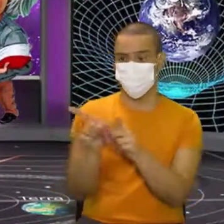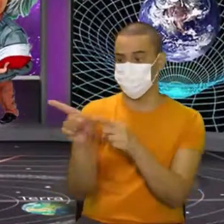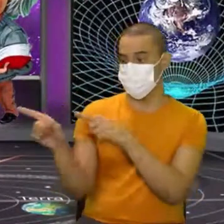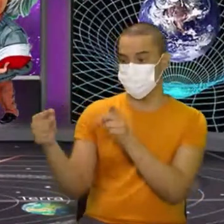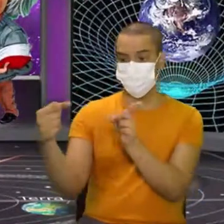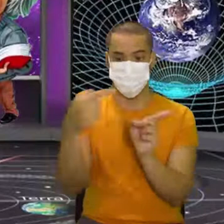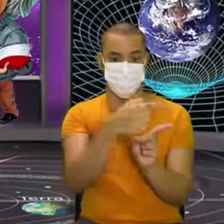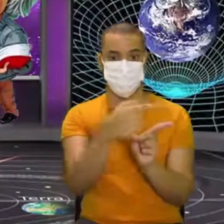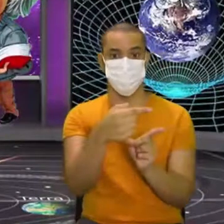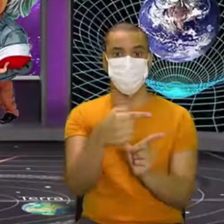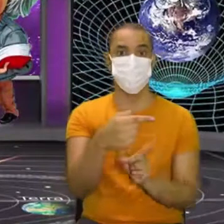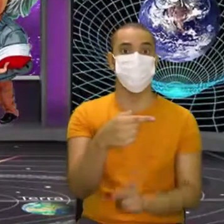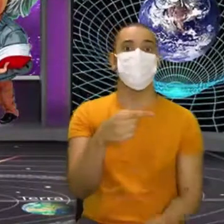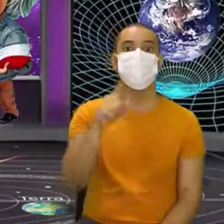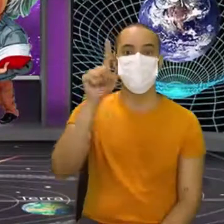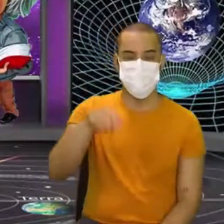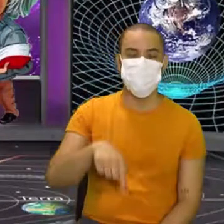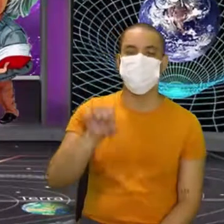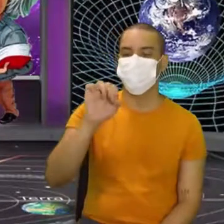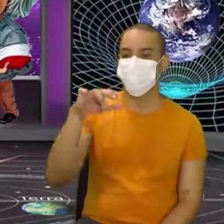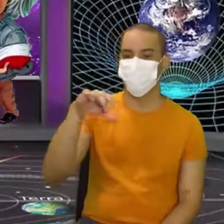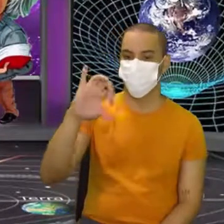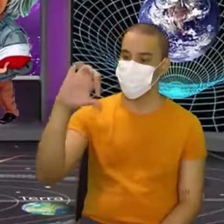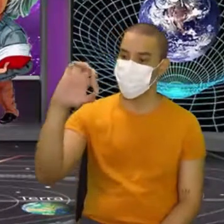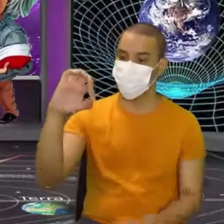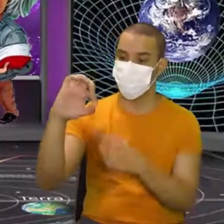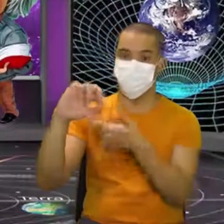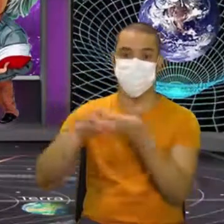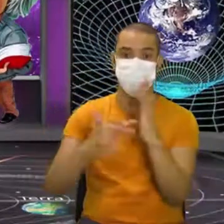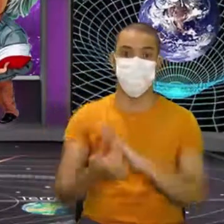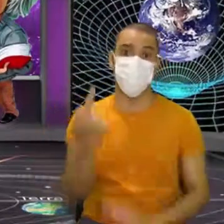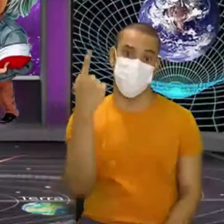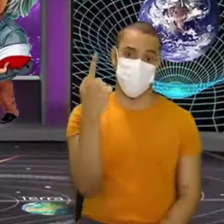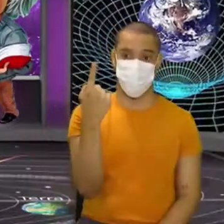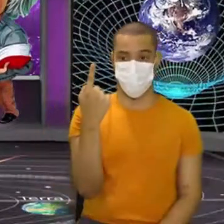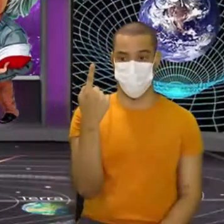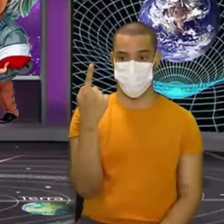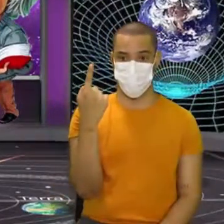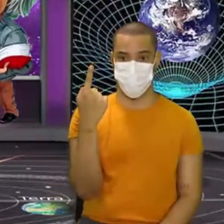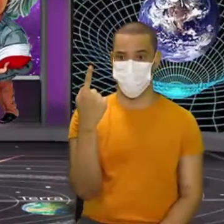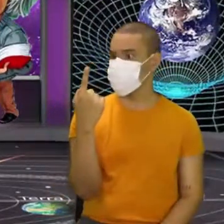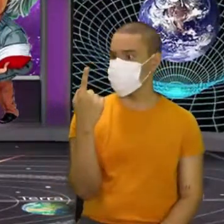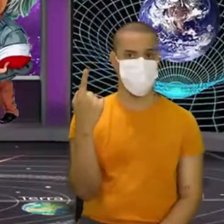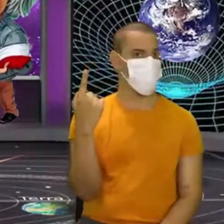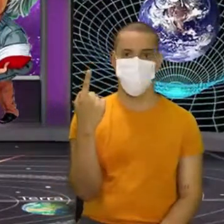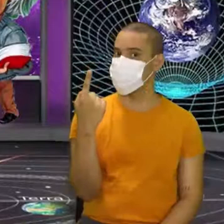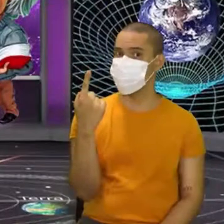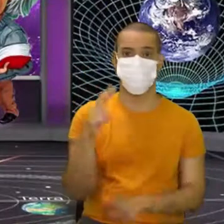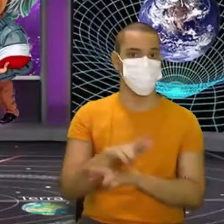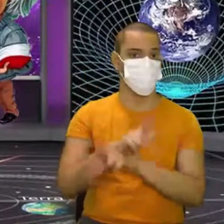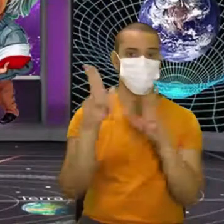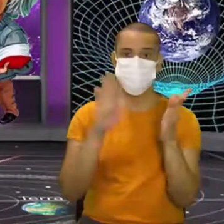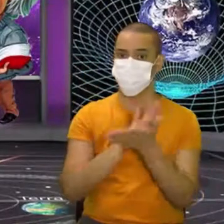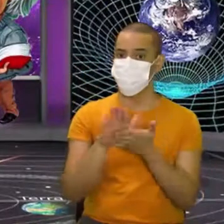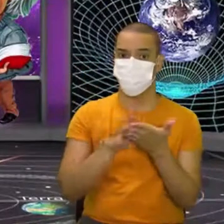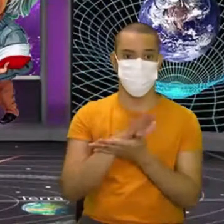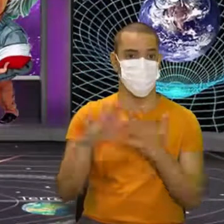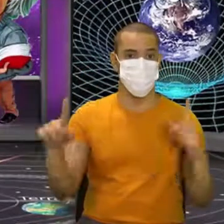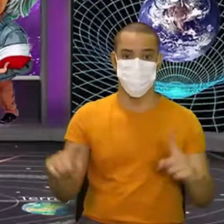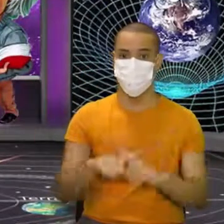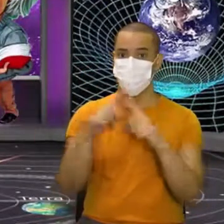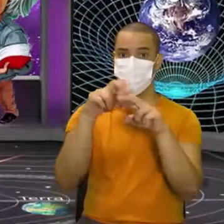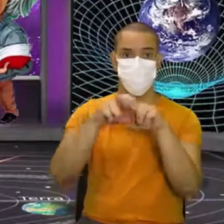90 é um por isso que não aparece as em 191 não faz nenhuma diferença na multiplicação